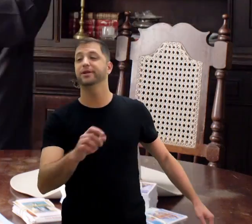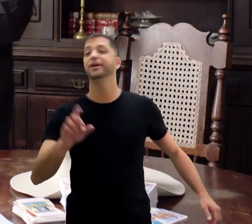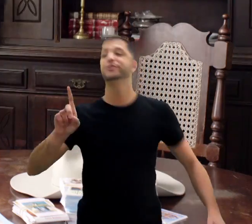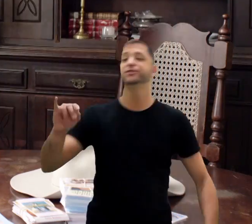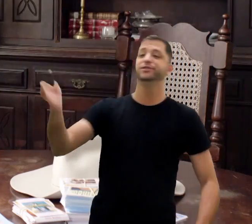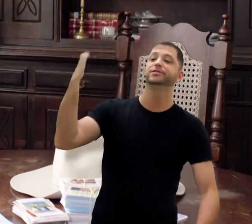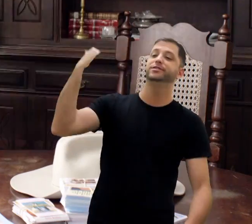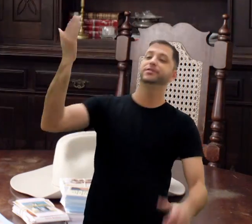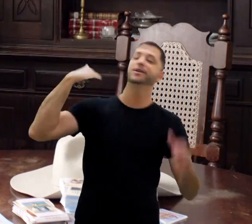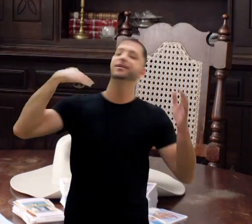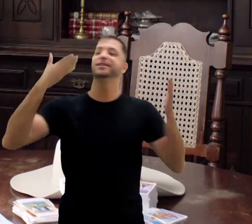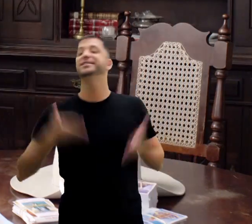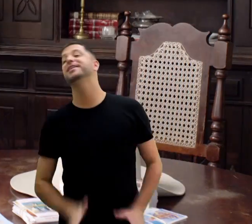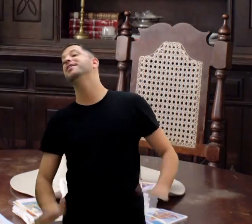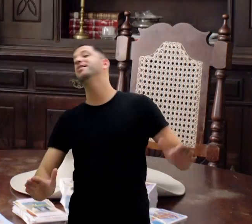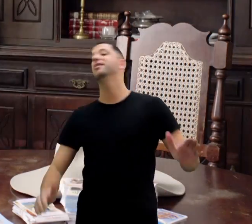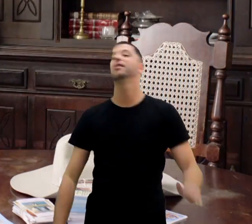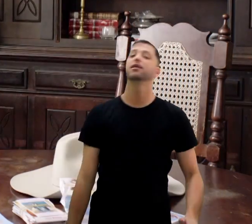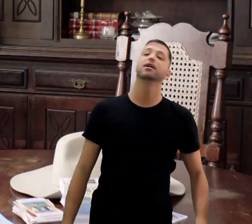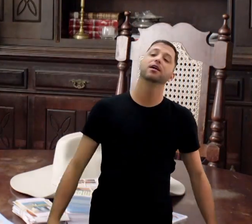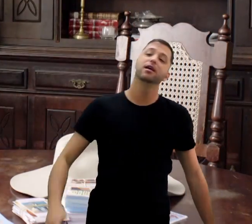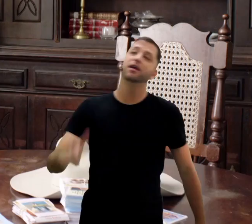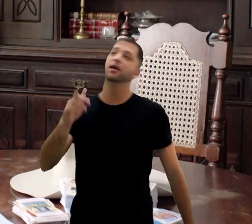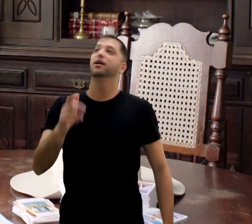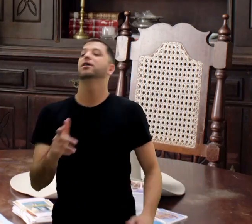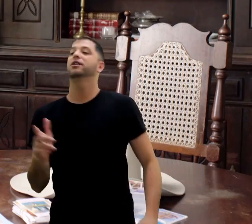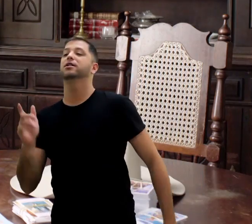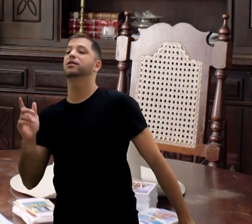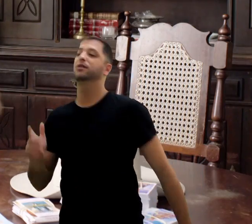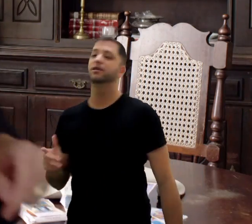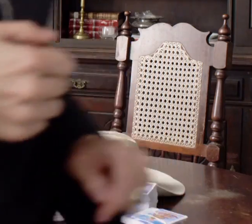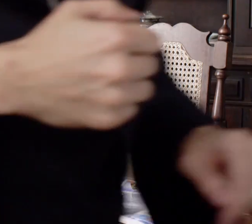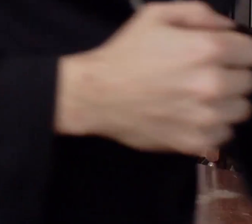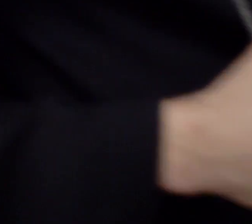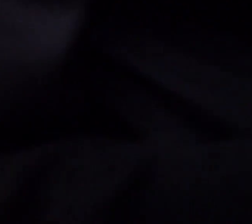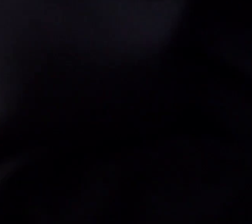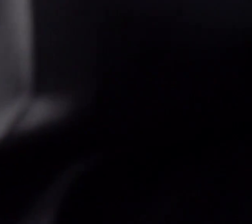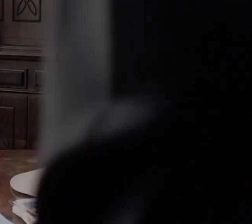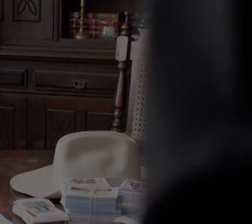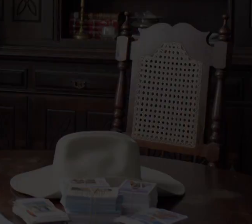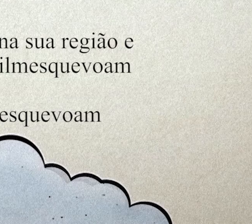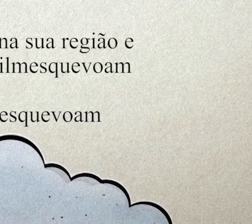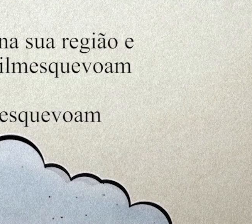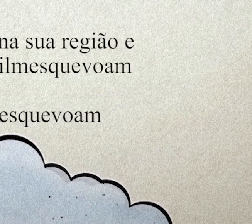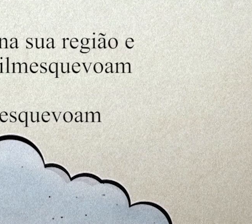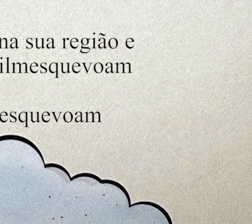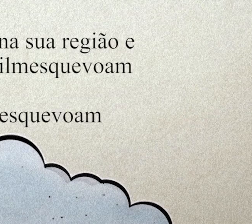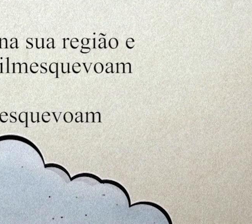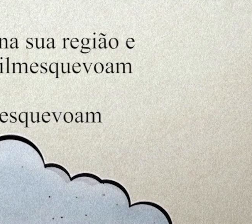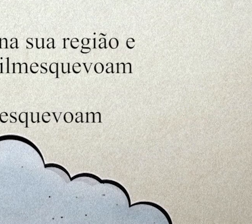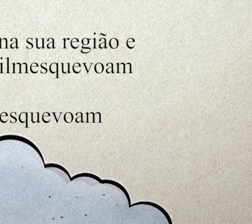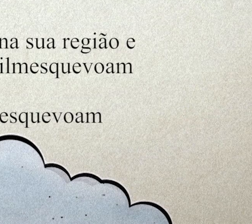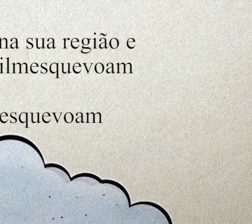No dia em que nasci, crescia uma família.